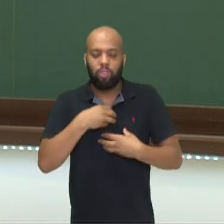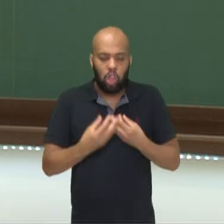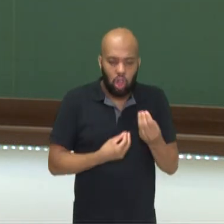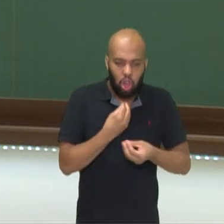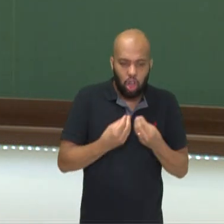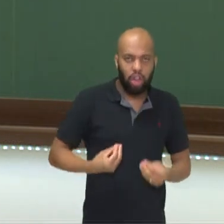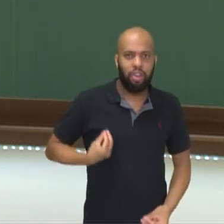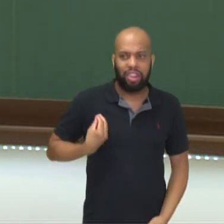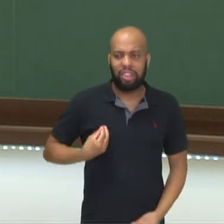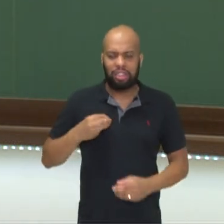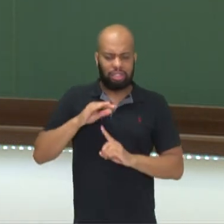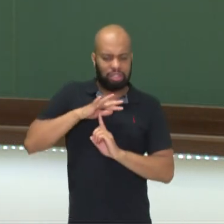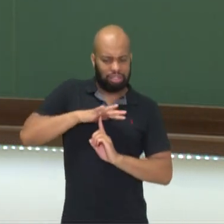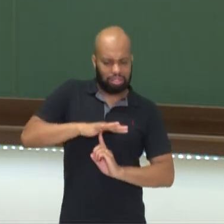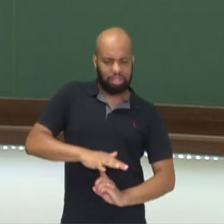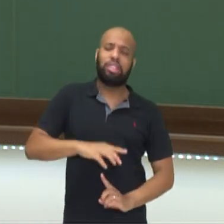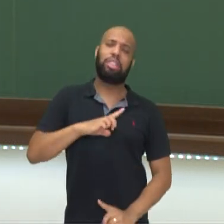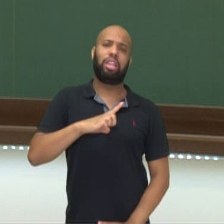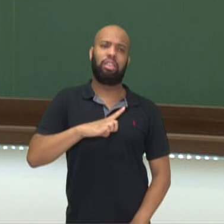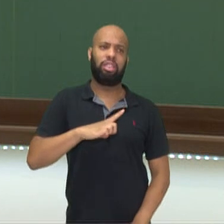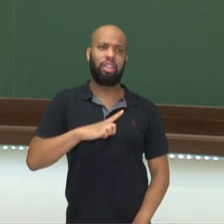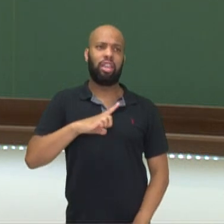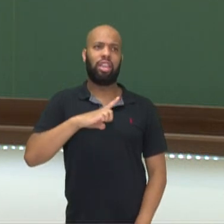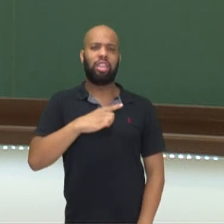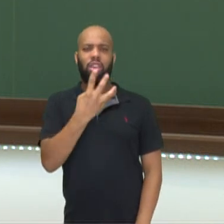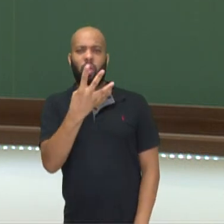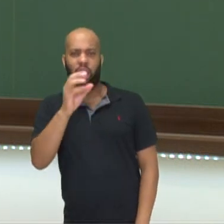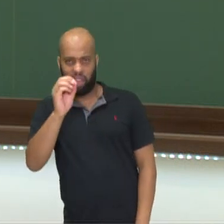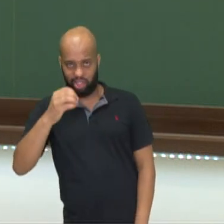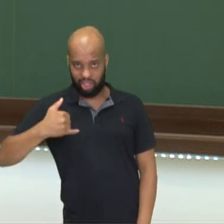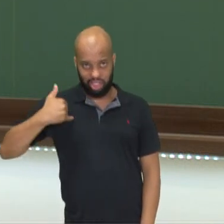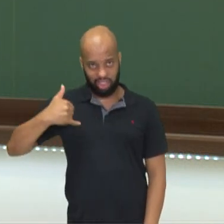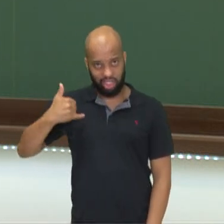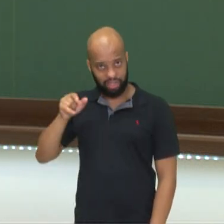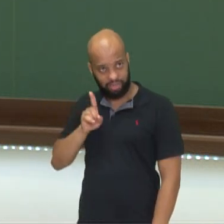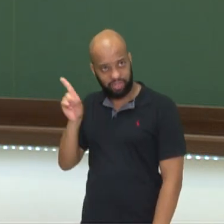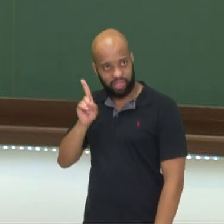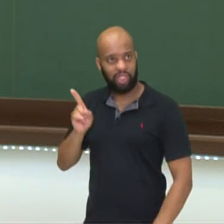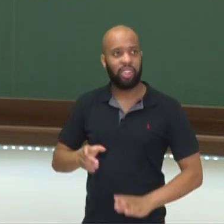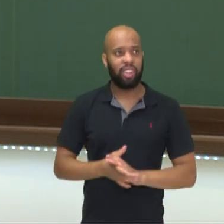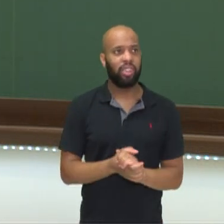ele ficou depressivo e por volta dos seus 40 anos,